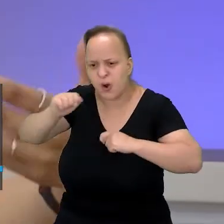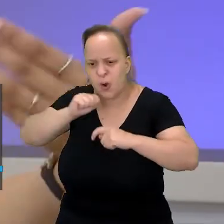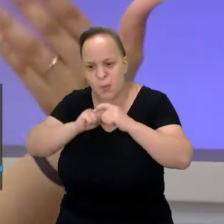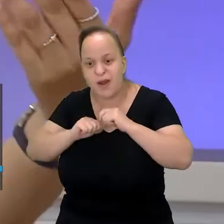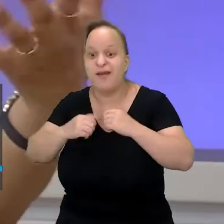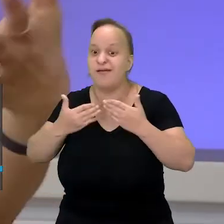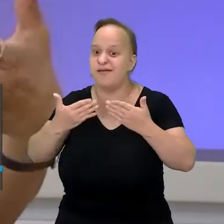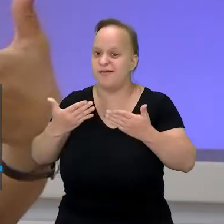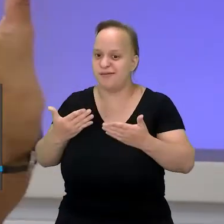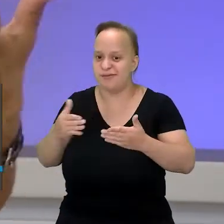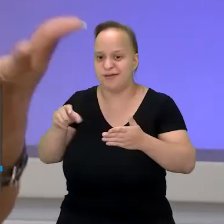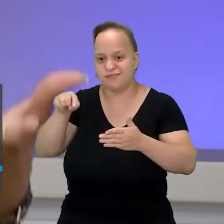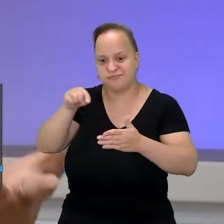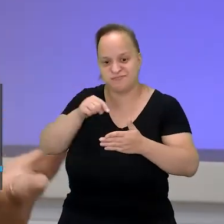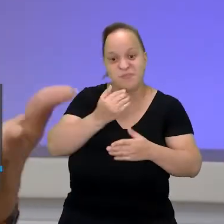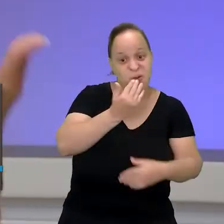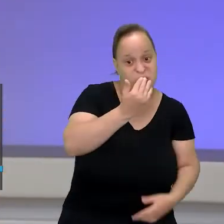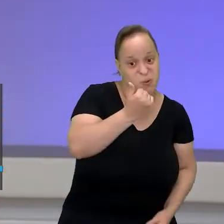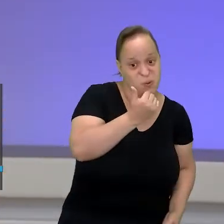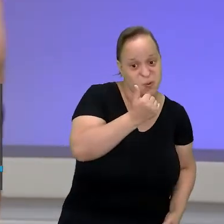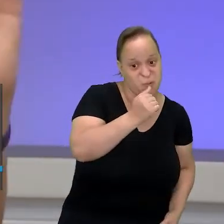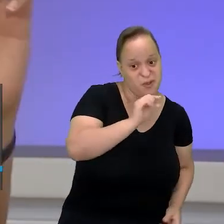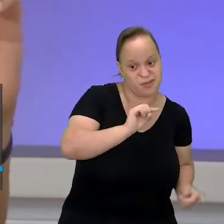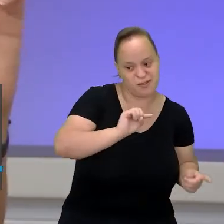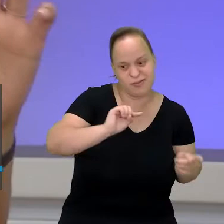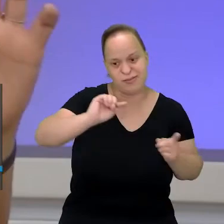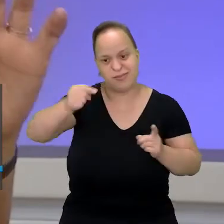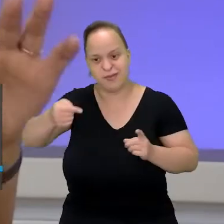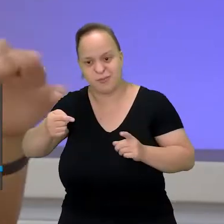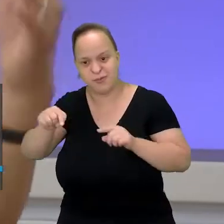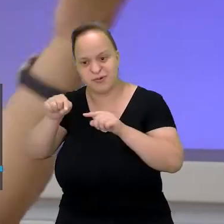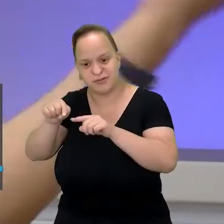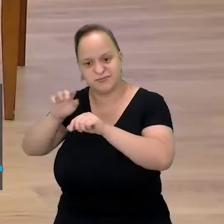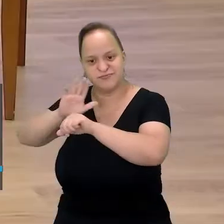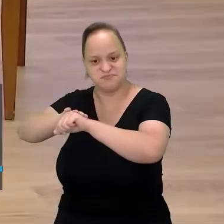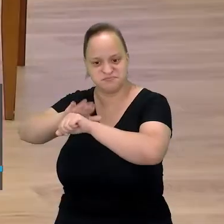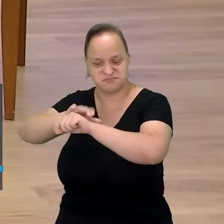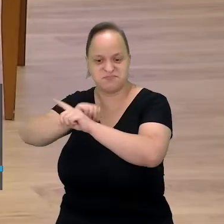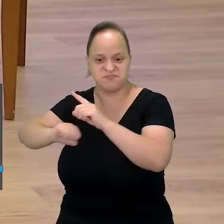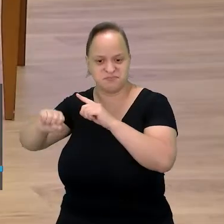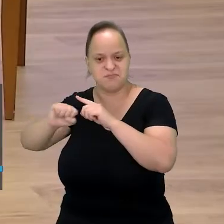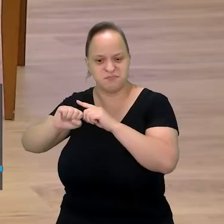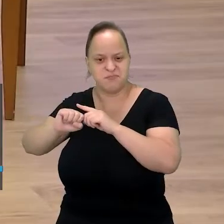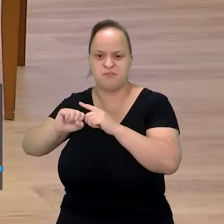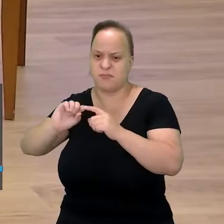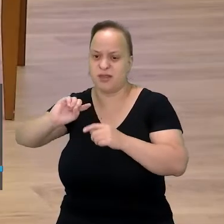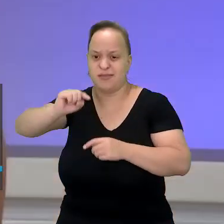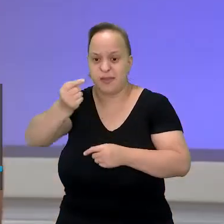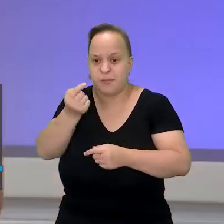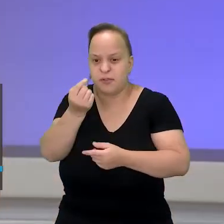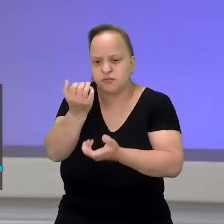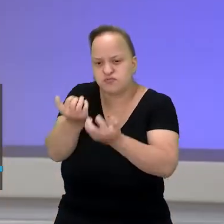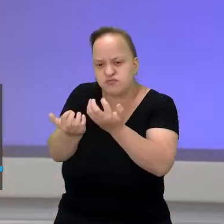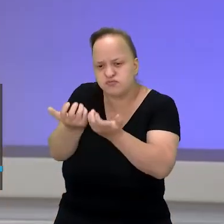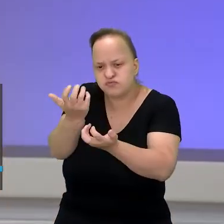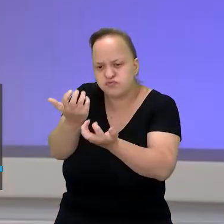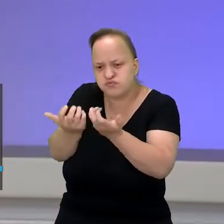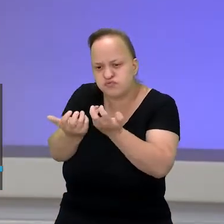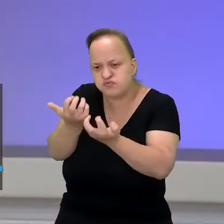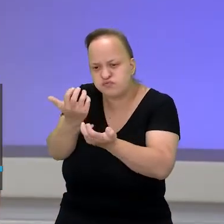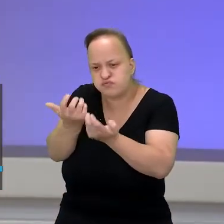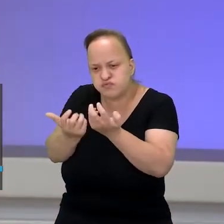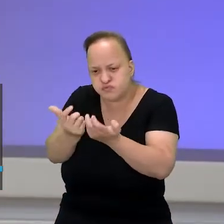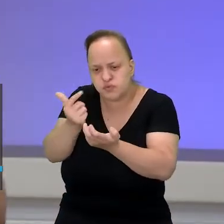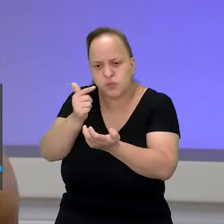aí um resultado na prática social. Quando veio o advento do fogo, né, eles conseguiram tanto manipular